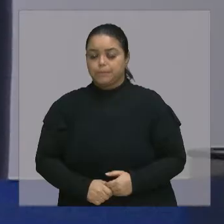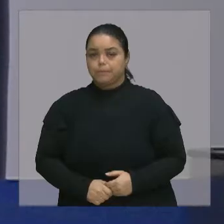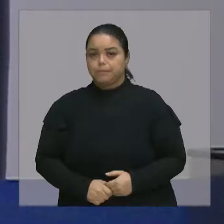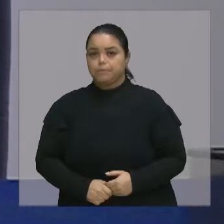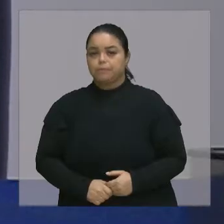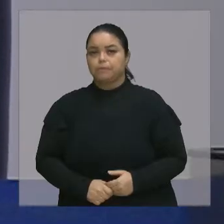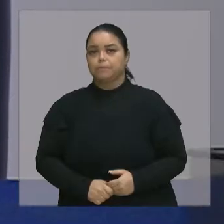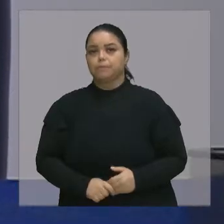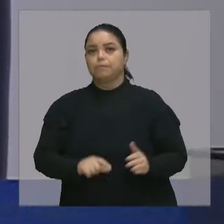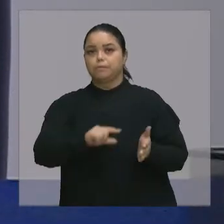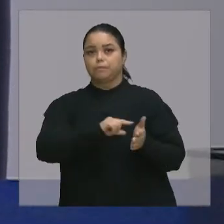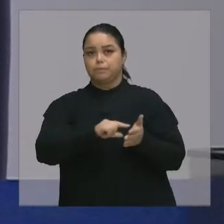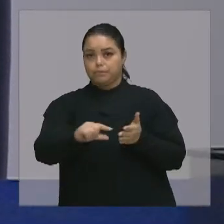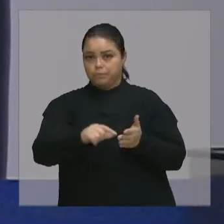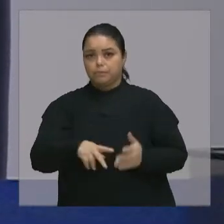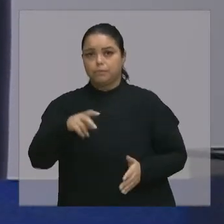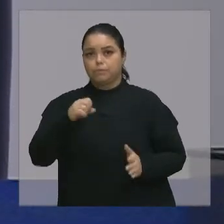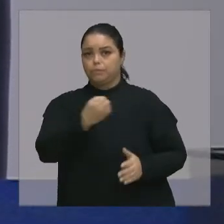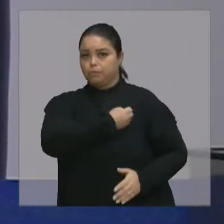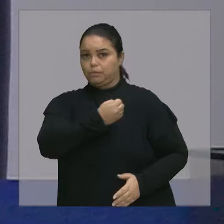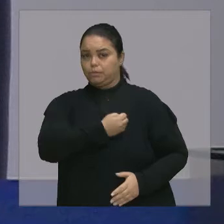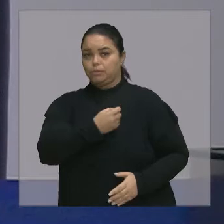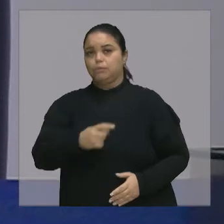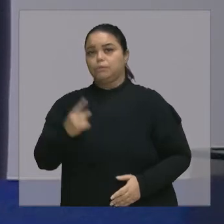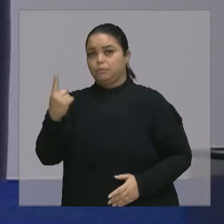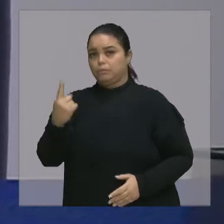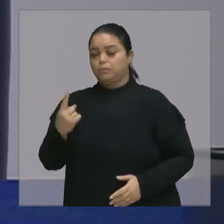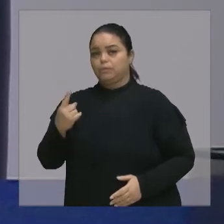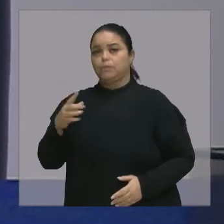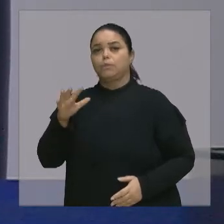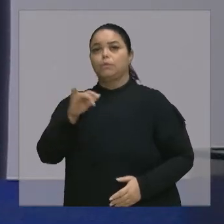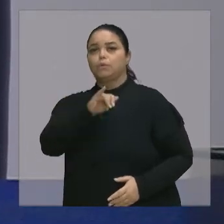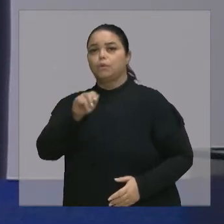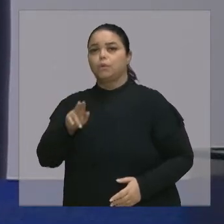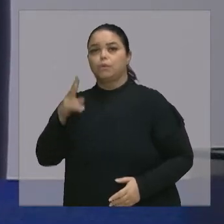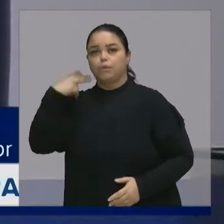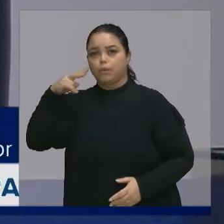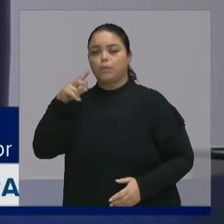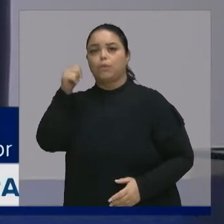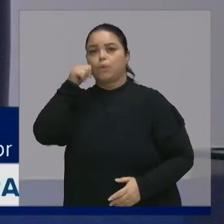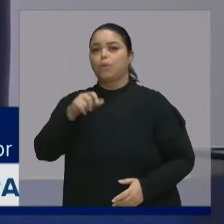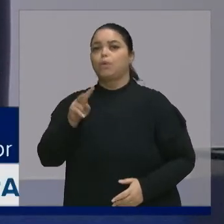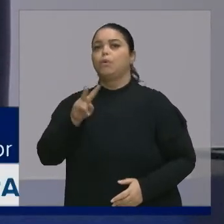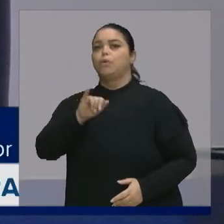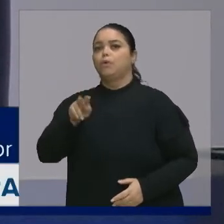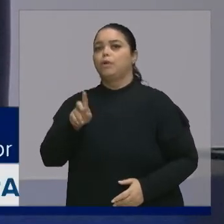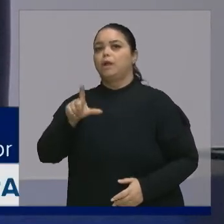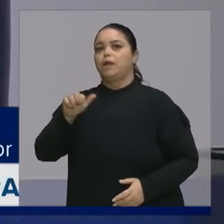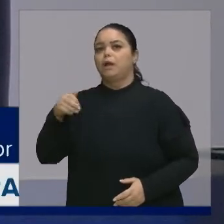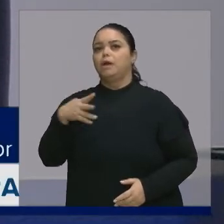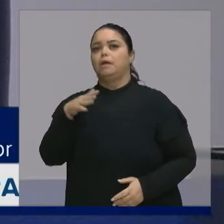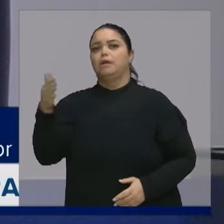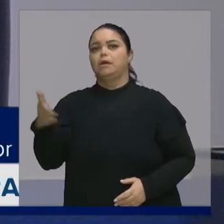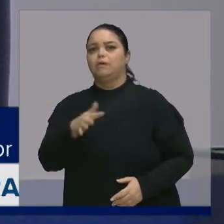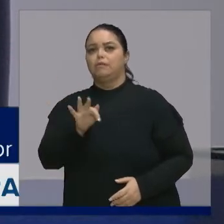Emenda número 1, de autoria da vereadora Juliana Fraga, ao processo número